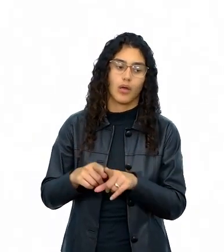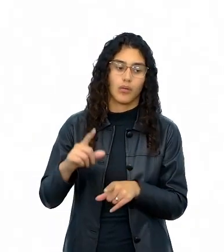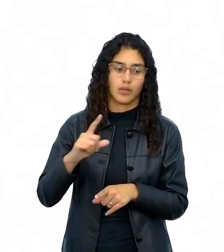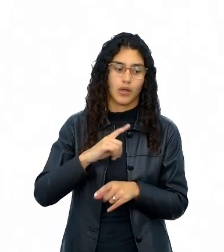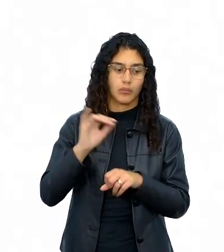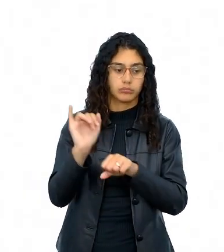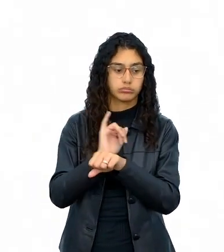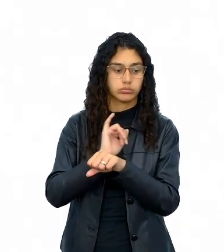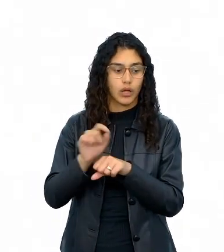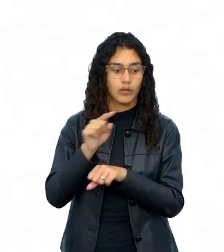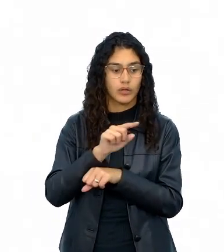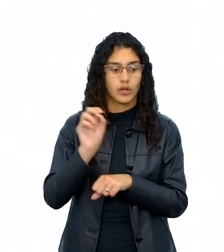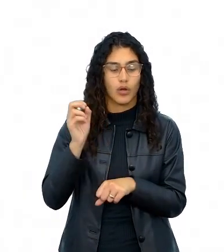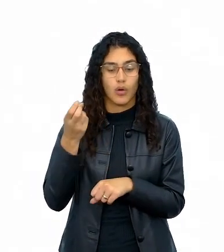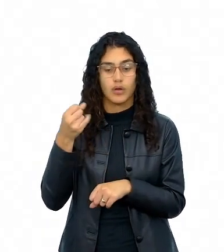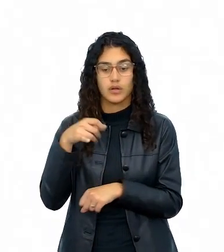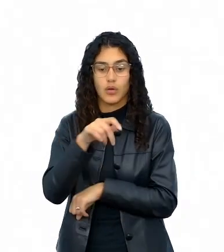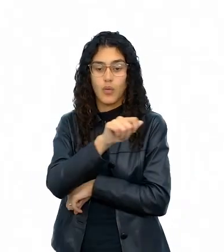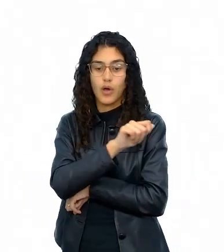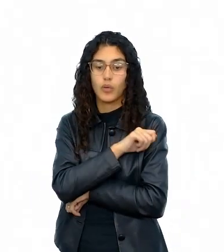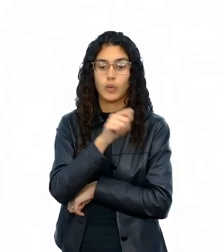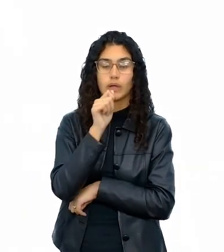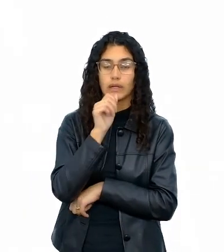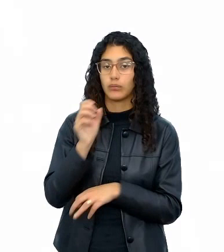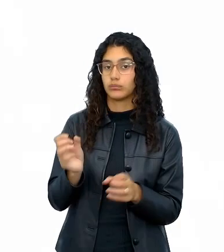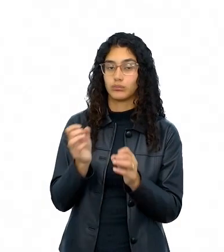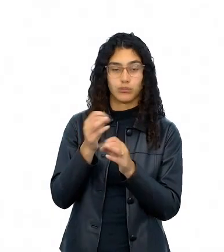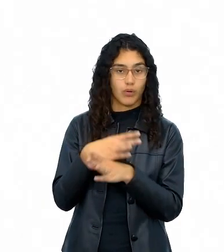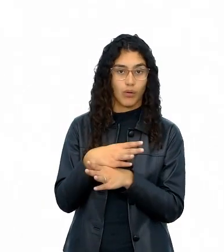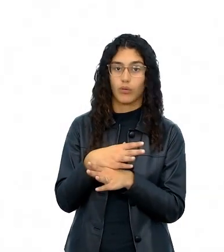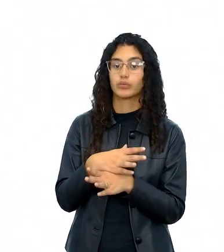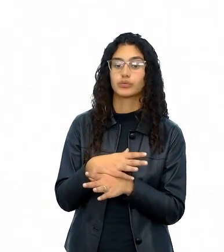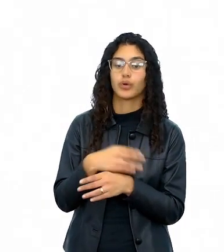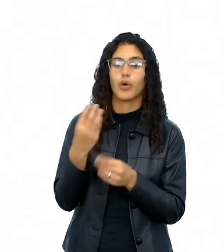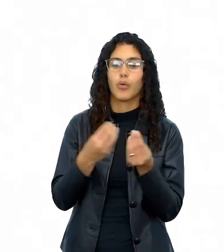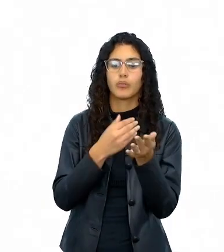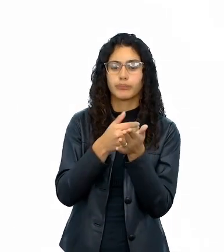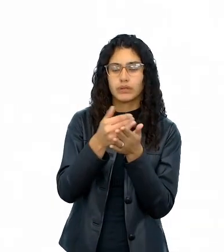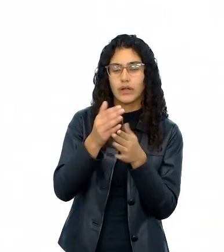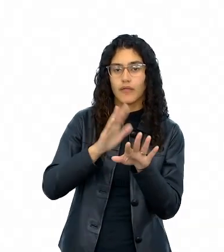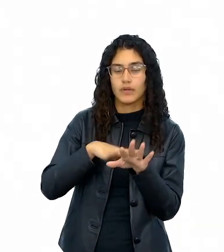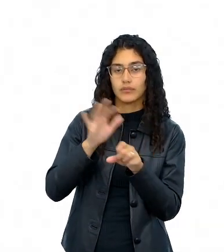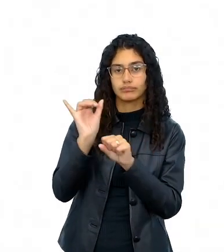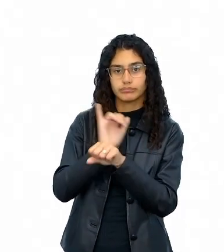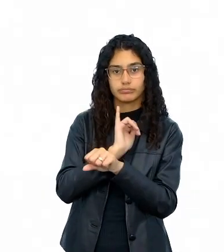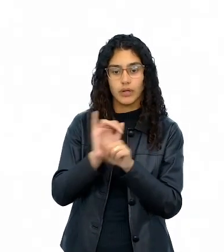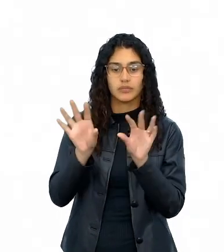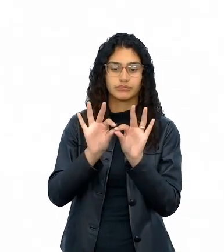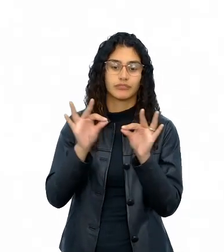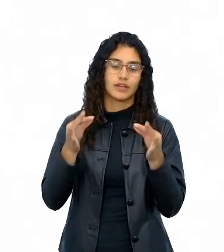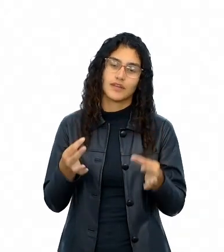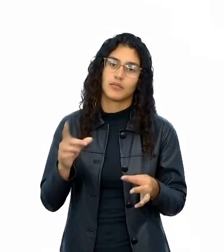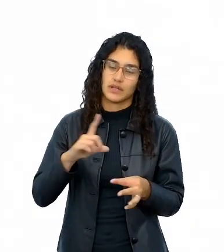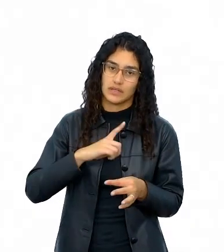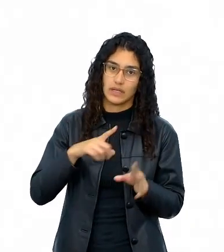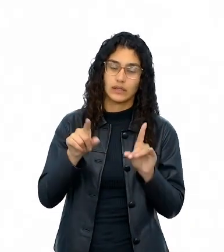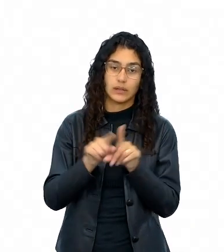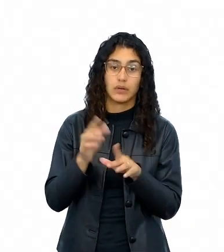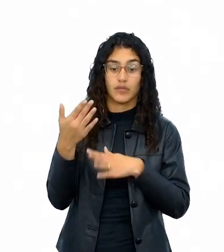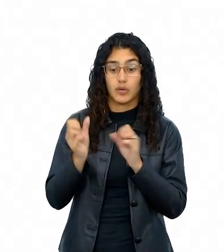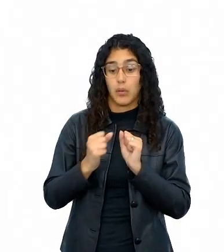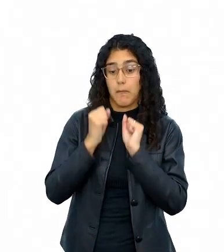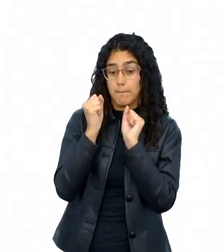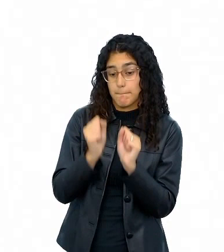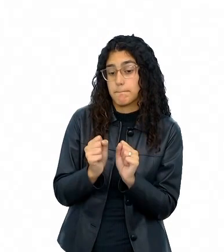de vocês, ou se os estudantes ainda não estão prontos para isso, né, como começar com os esquemas mais simples para eles. Às vezes